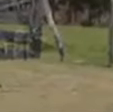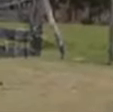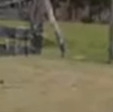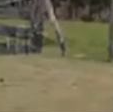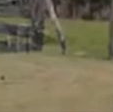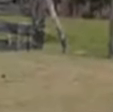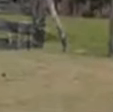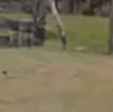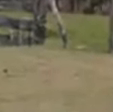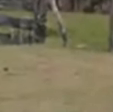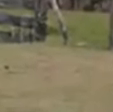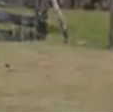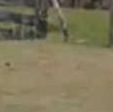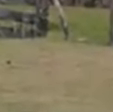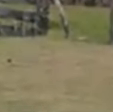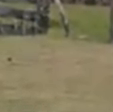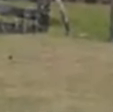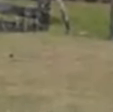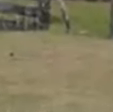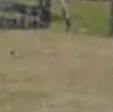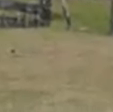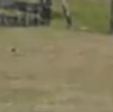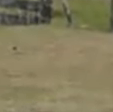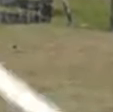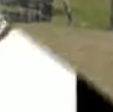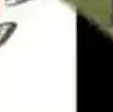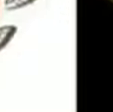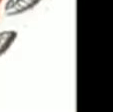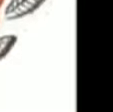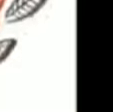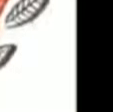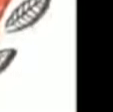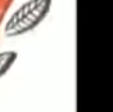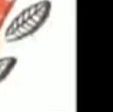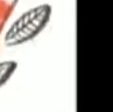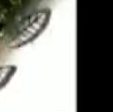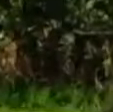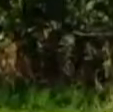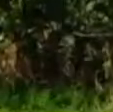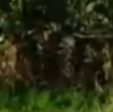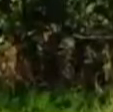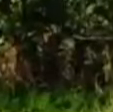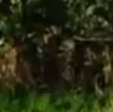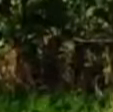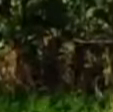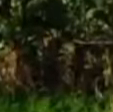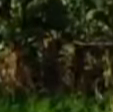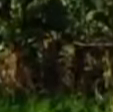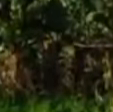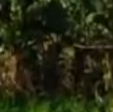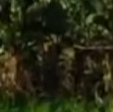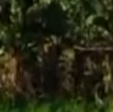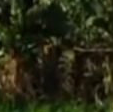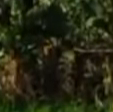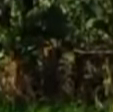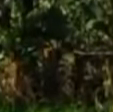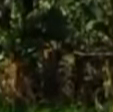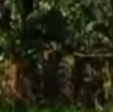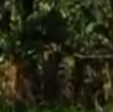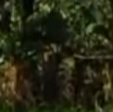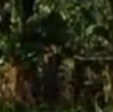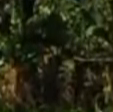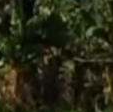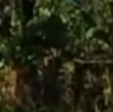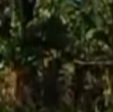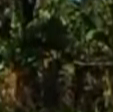Vento gelado batendo em meu rosto, me diz que é agosto, florada de vento. O sertão diz